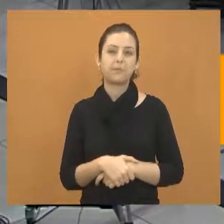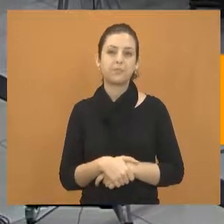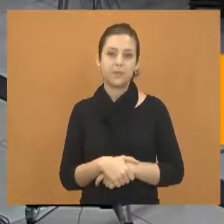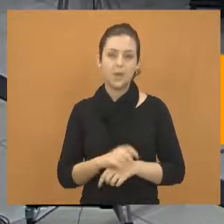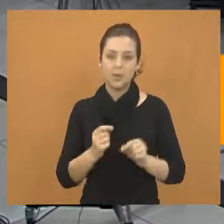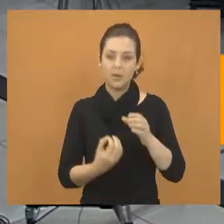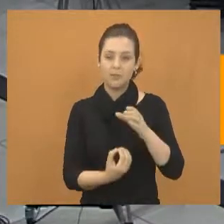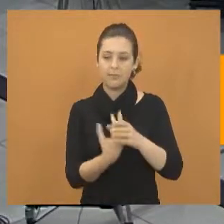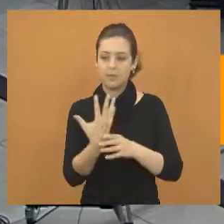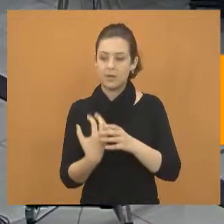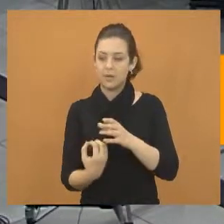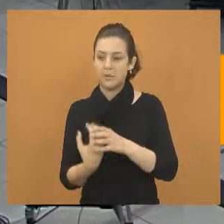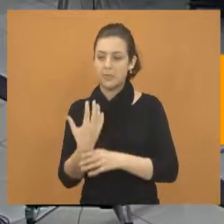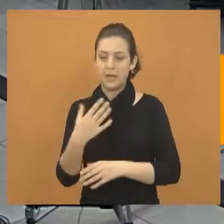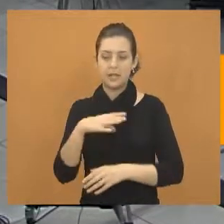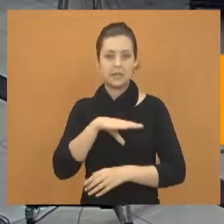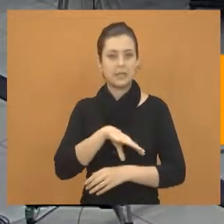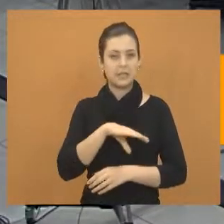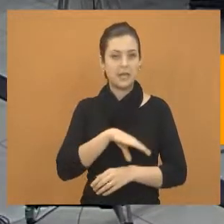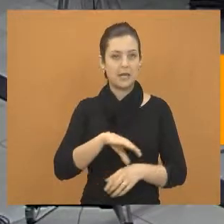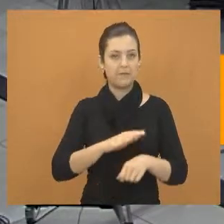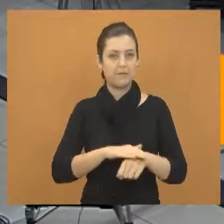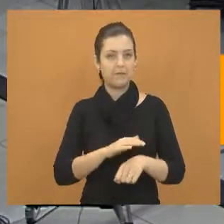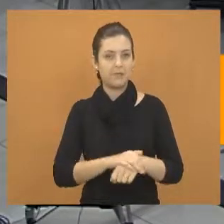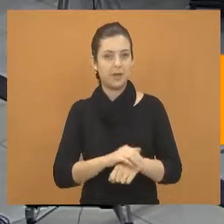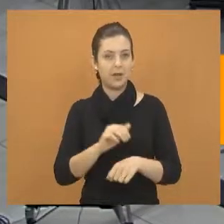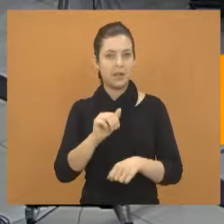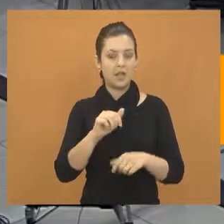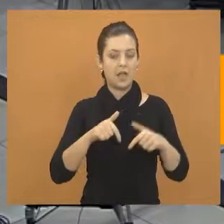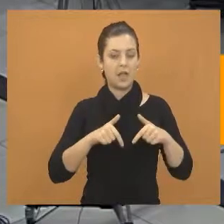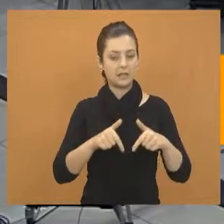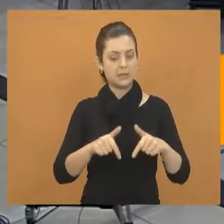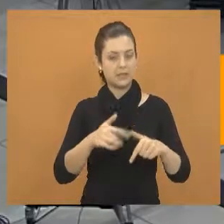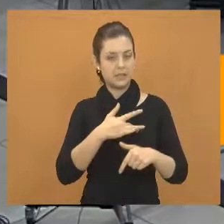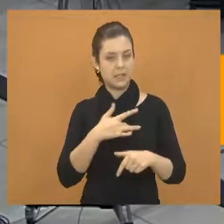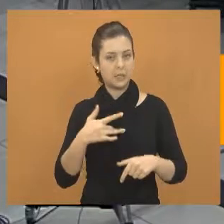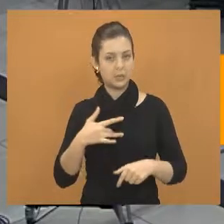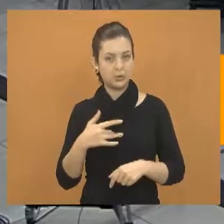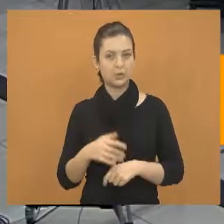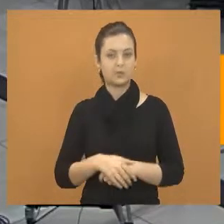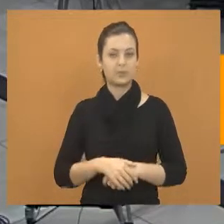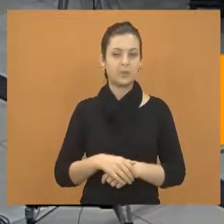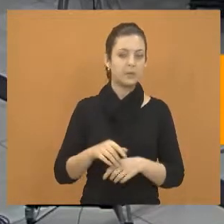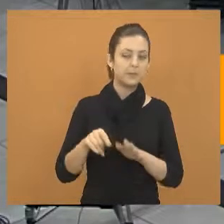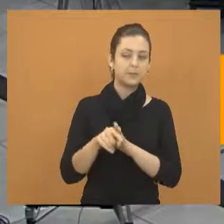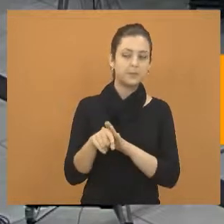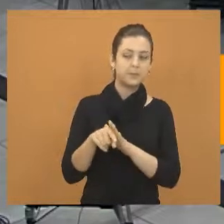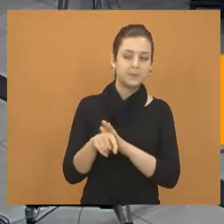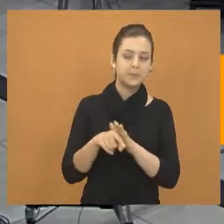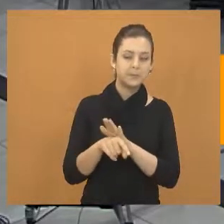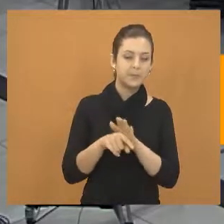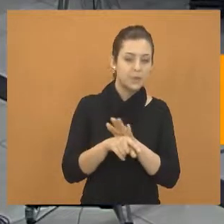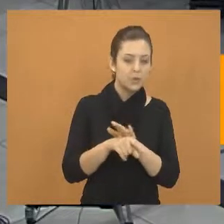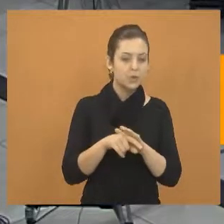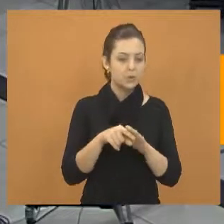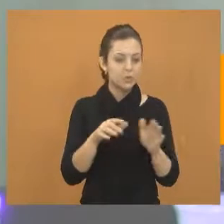Toda a implantação do município, a gente faz de ações de saúde, a gente faz um diagnóstico pontual de área, abrangência,